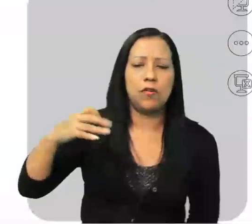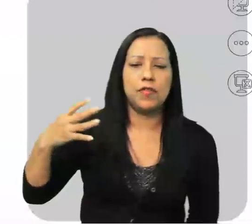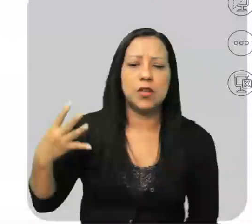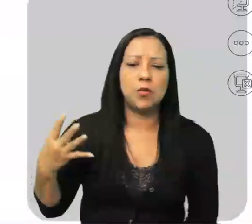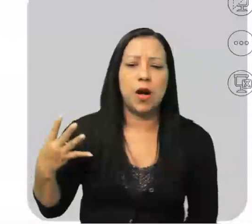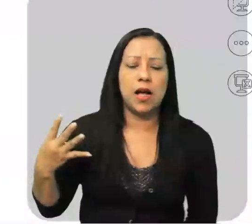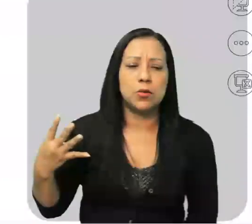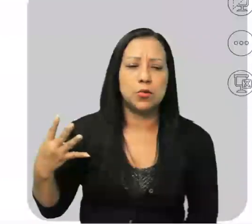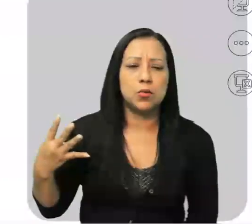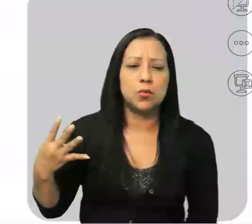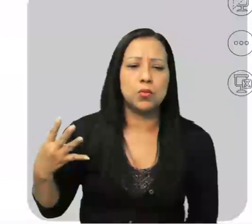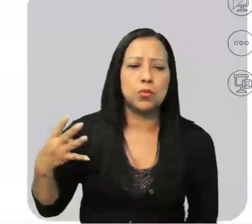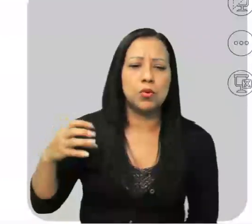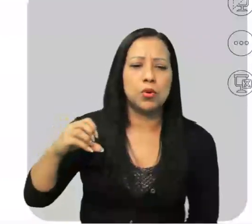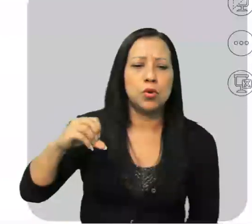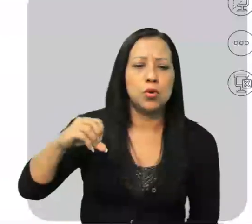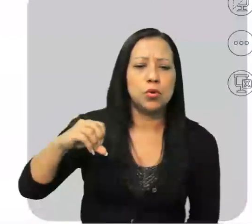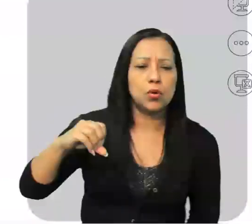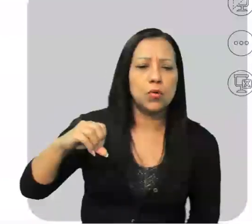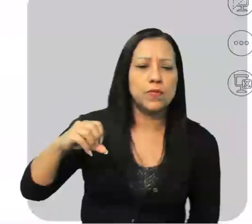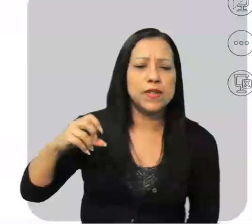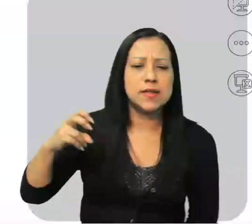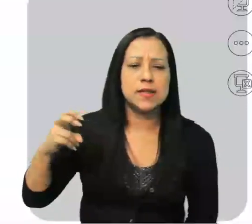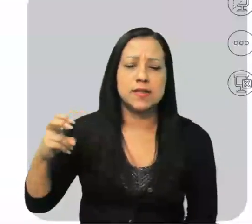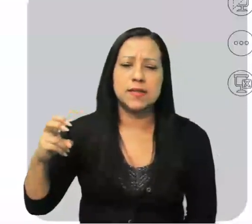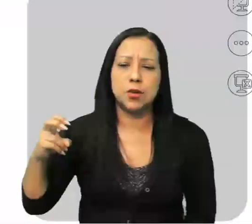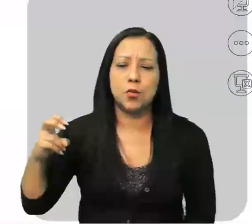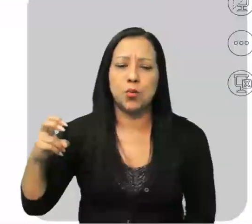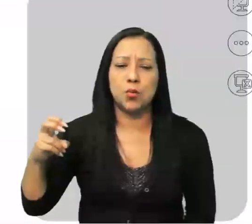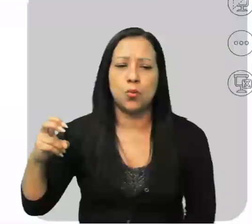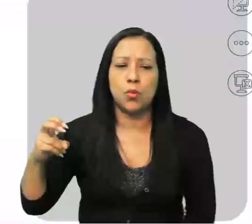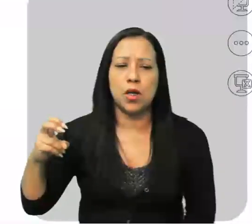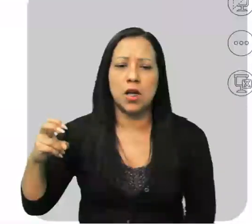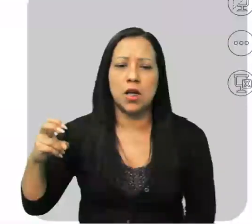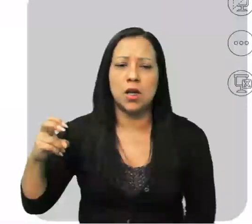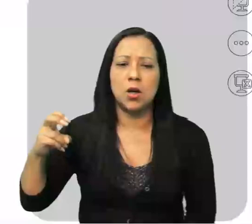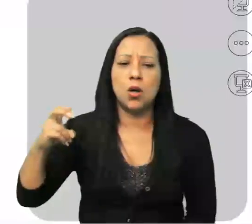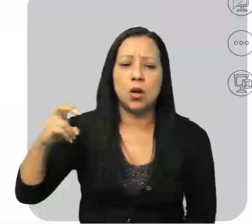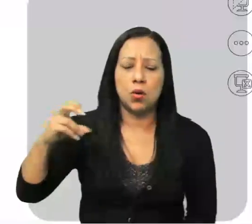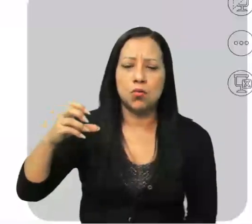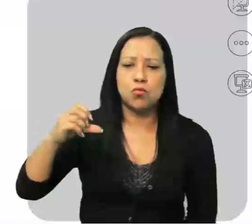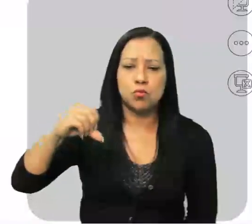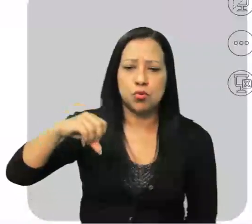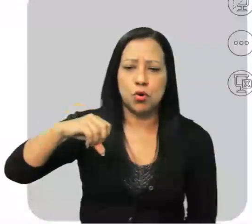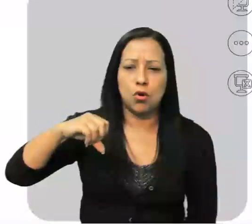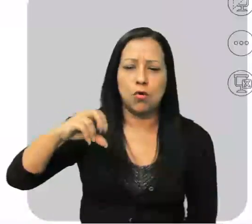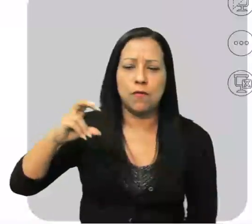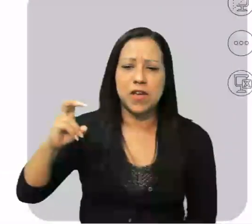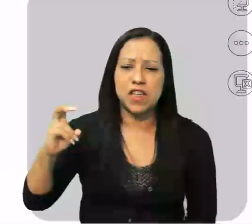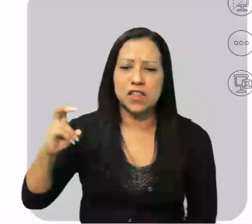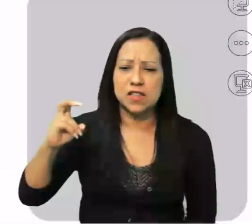Várzea Grande, Mato Grosso. 94, Gravataí, Rio Grande do Sul.